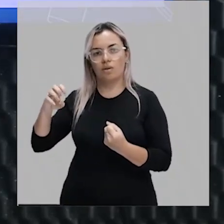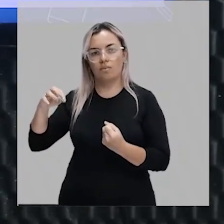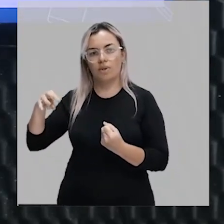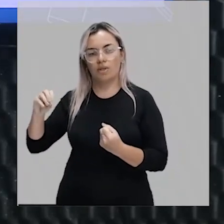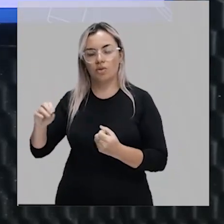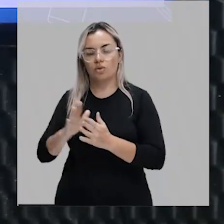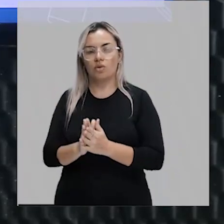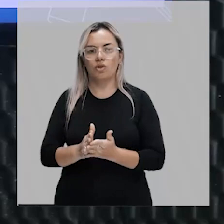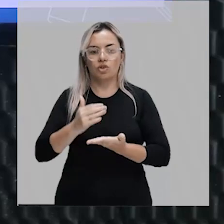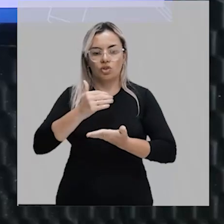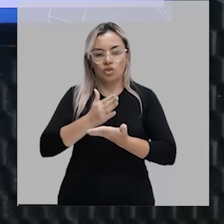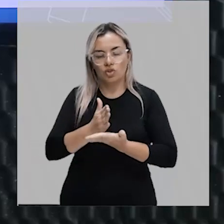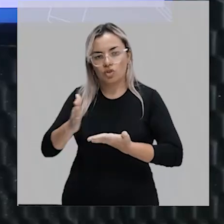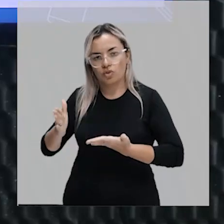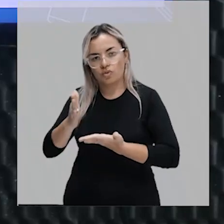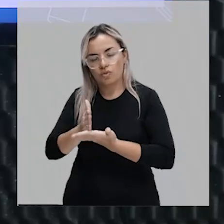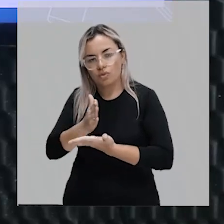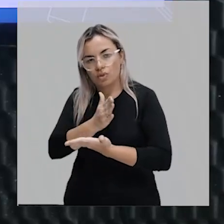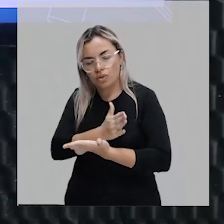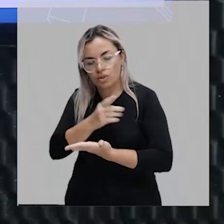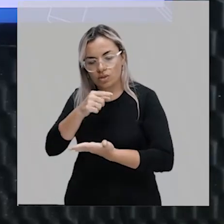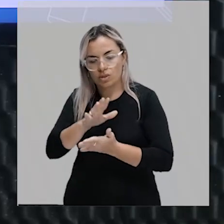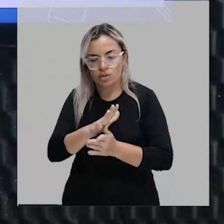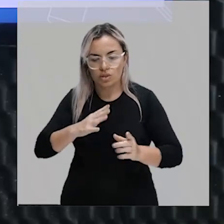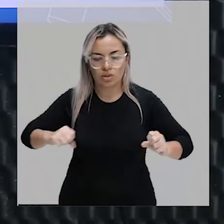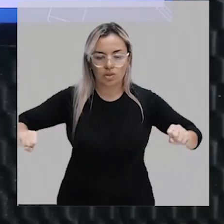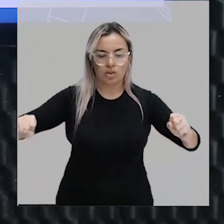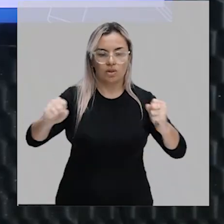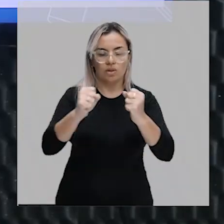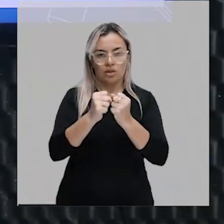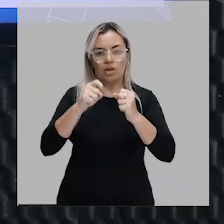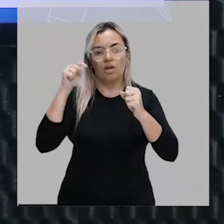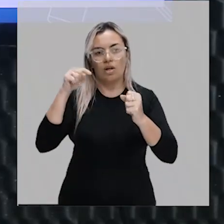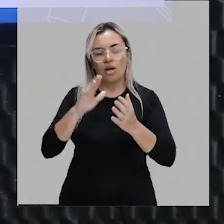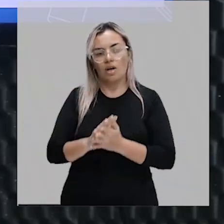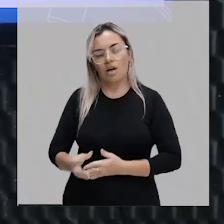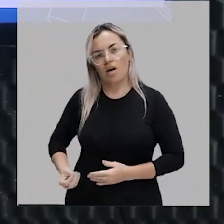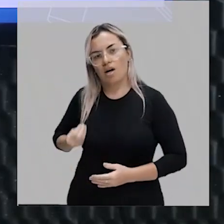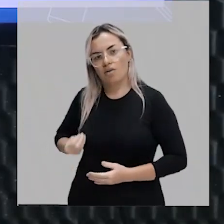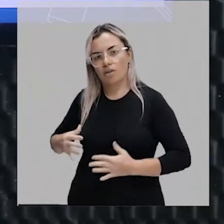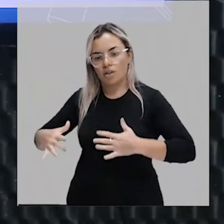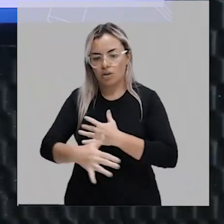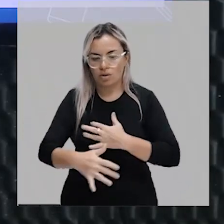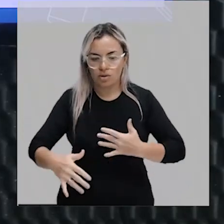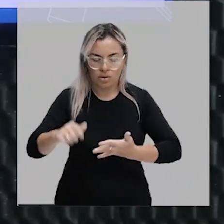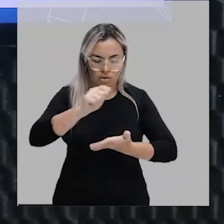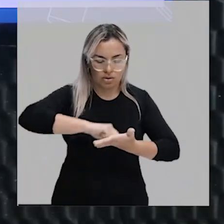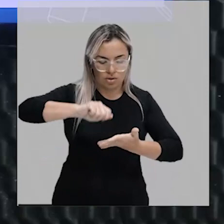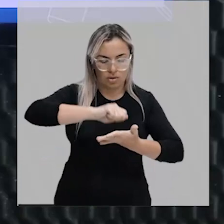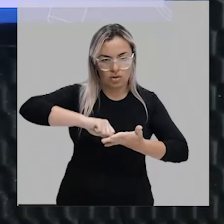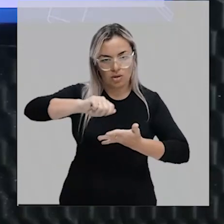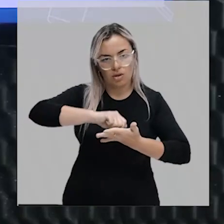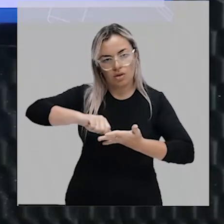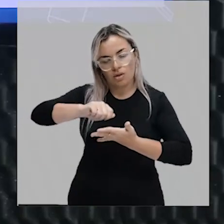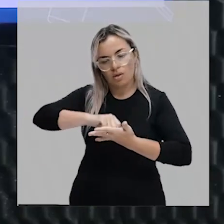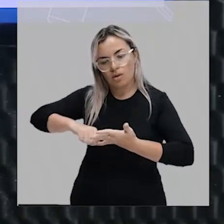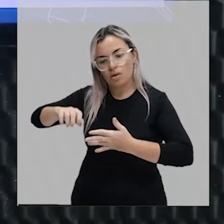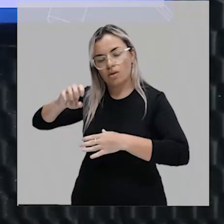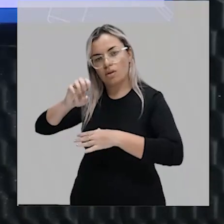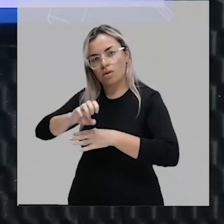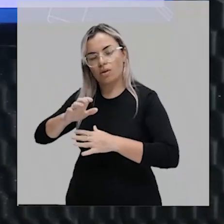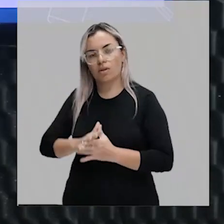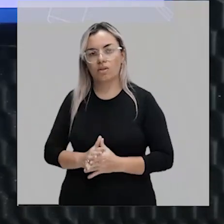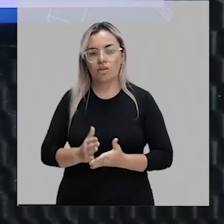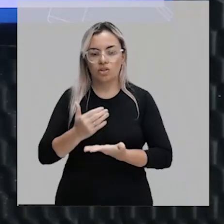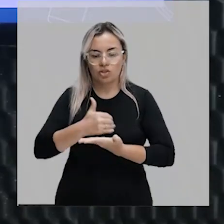classes sociais. A vida urbana, a escrita e o Estado, eles